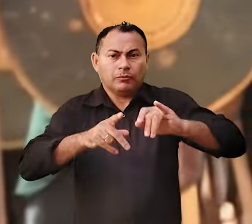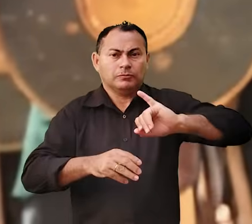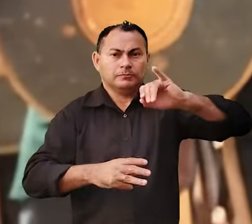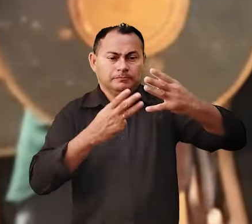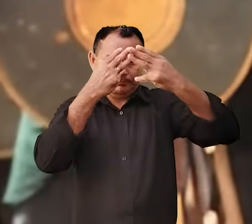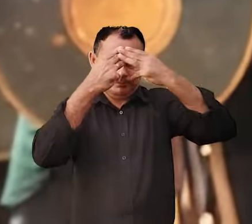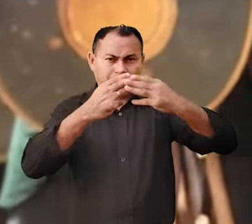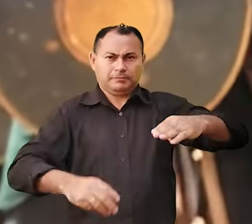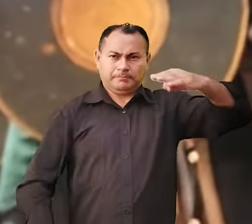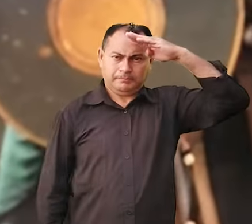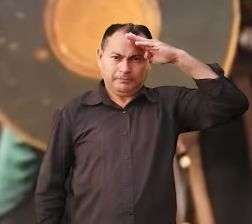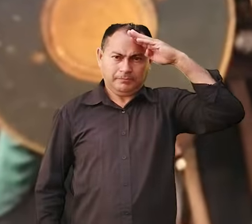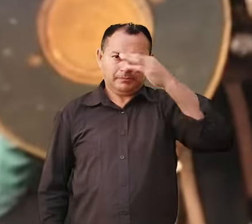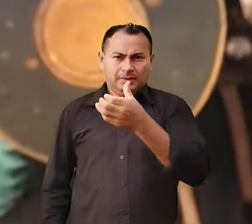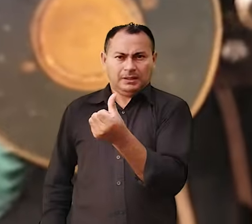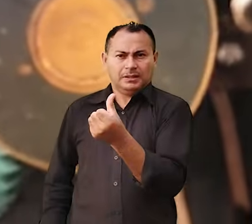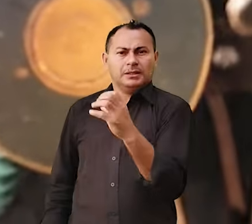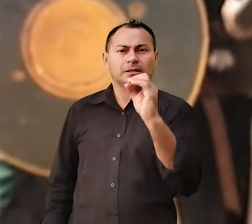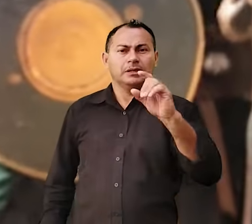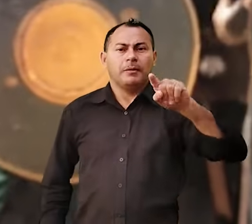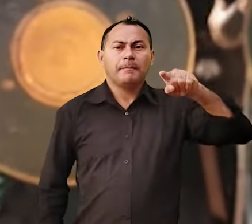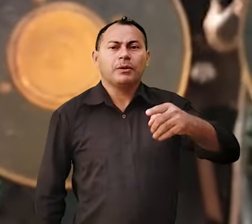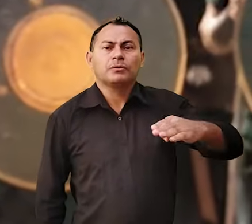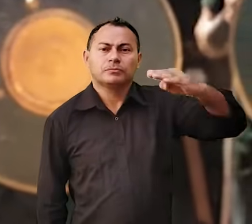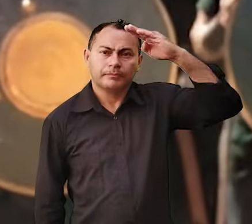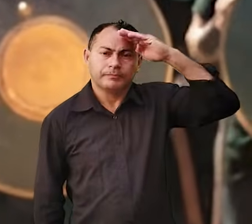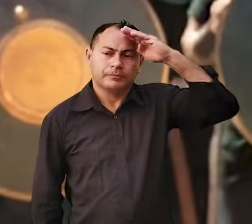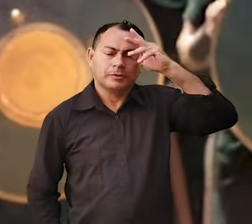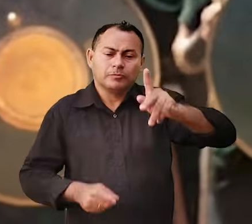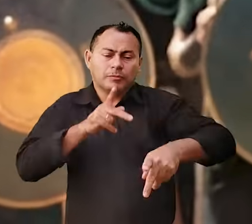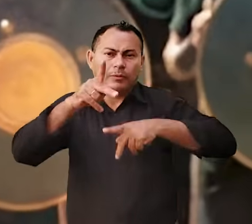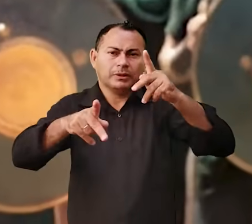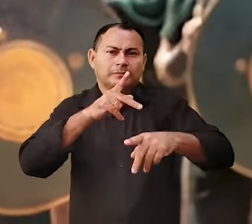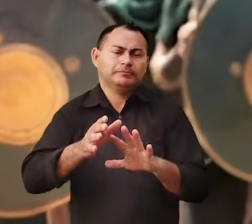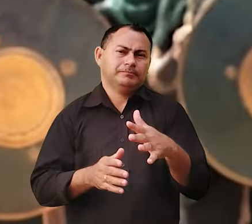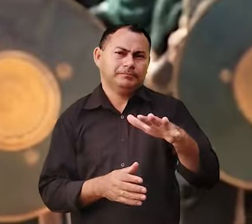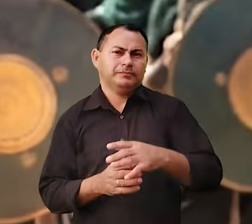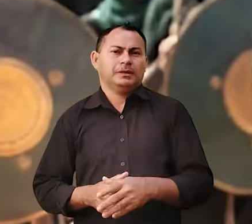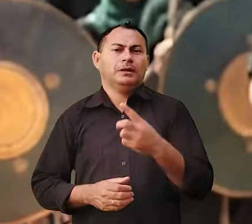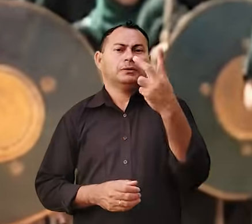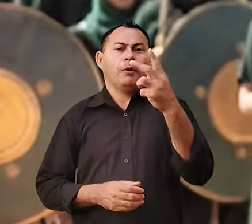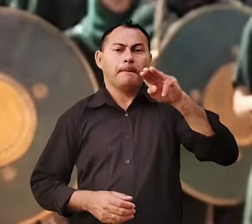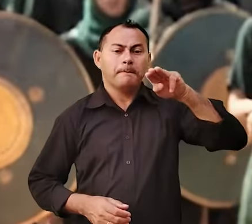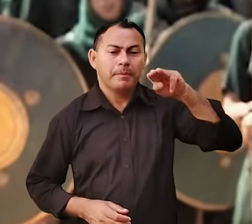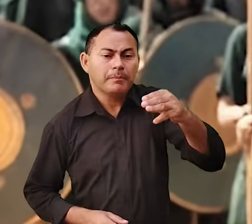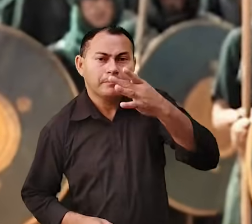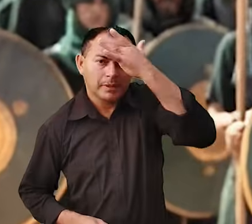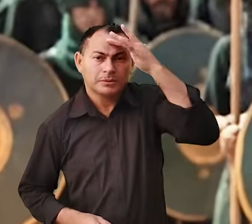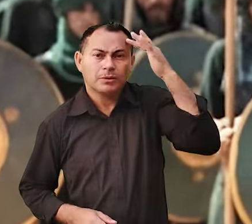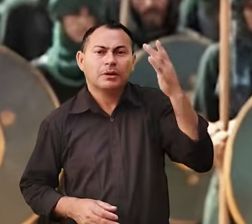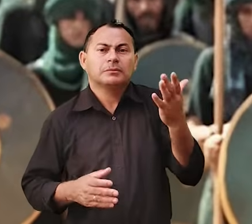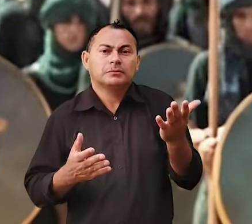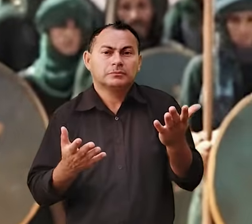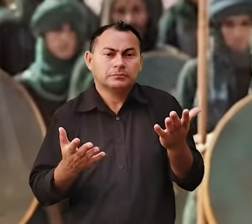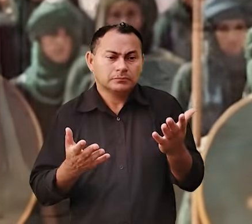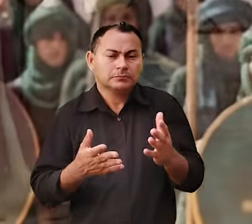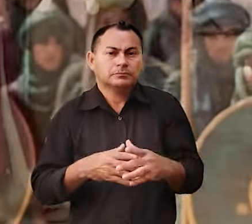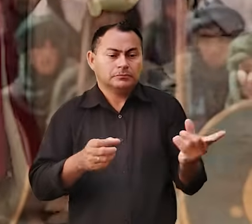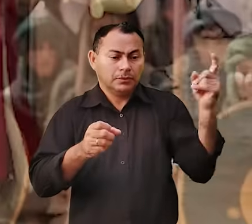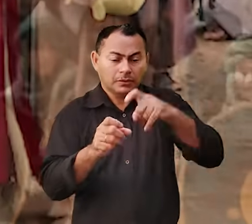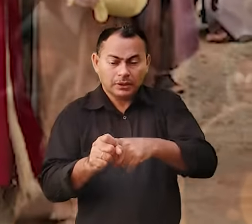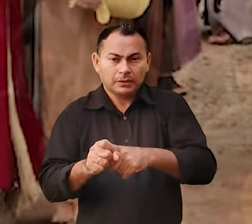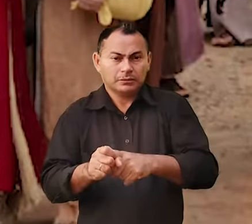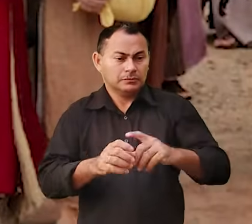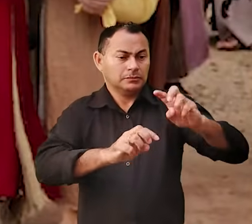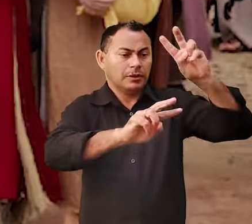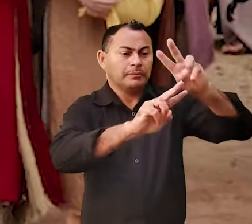Judá, havia um exército de 600.000 soldados e uma população de cerca de 2 milhões de pessoas.